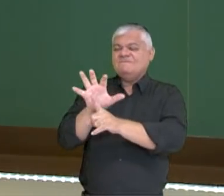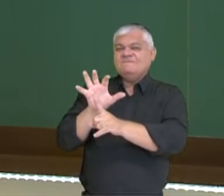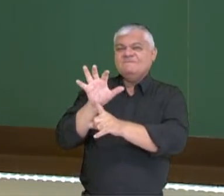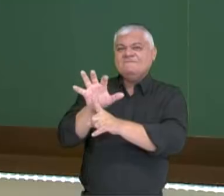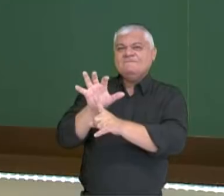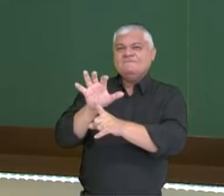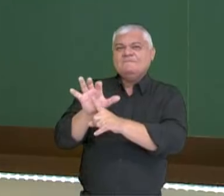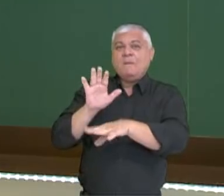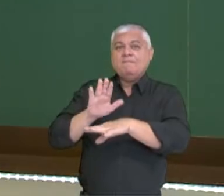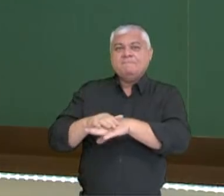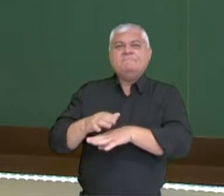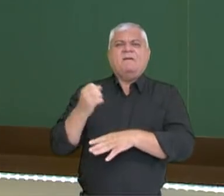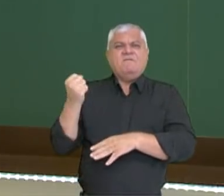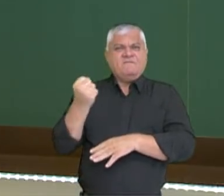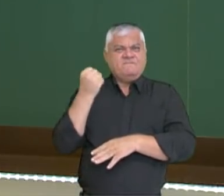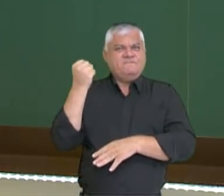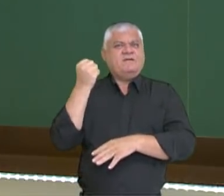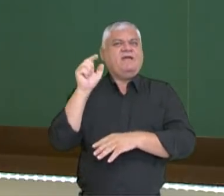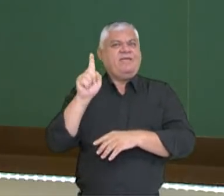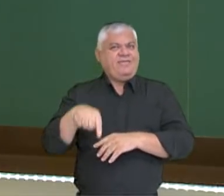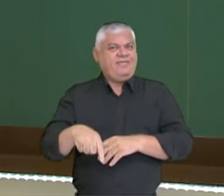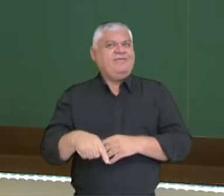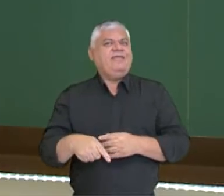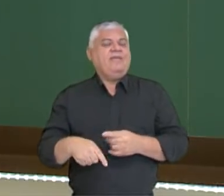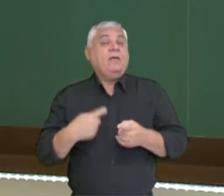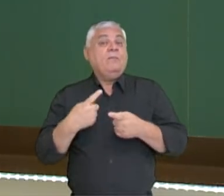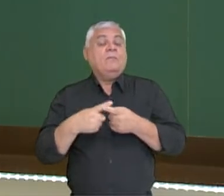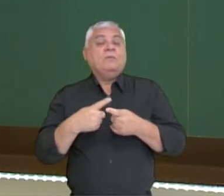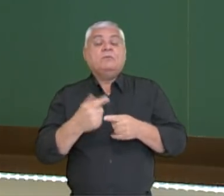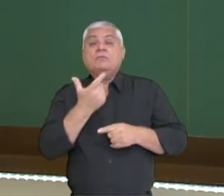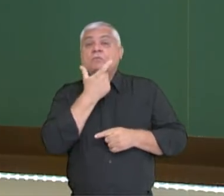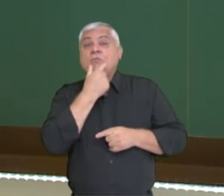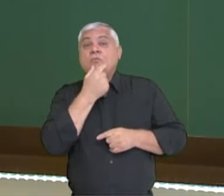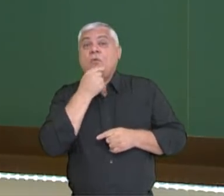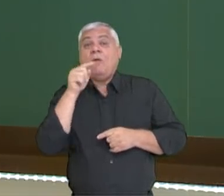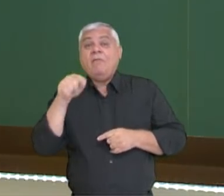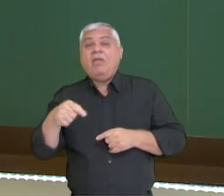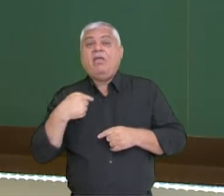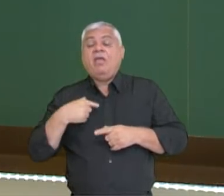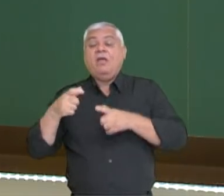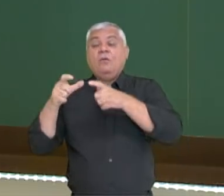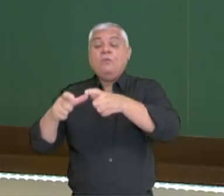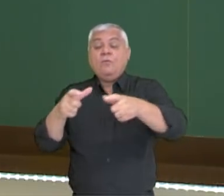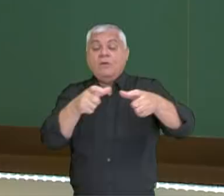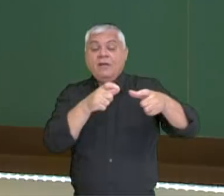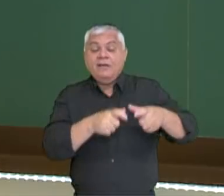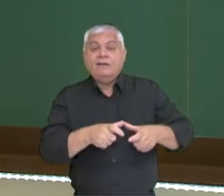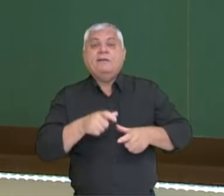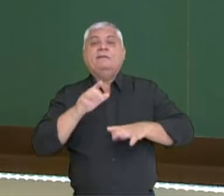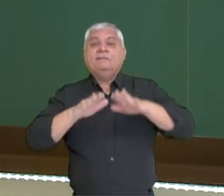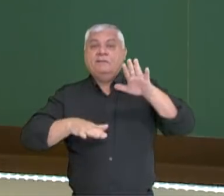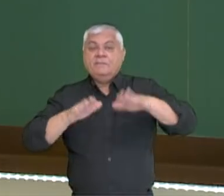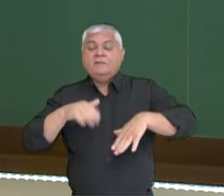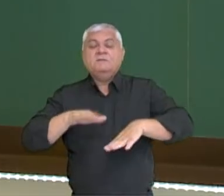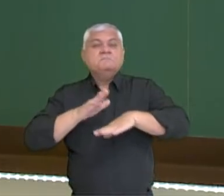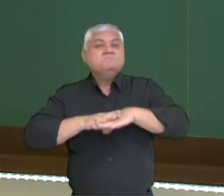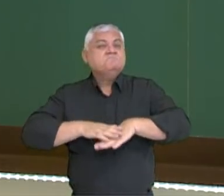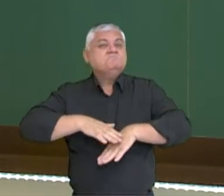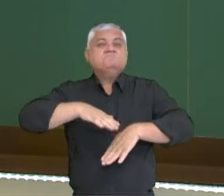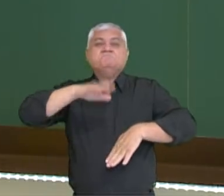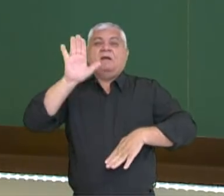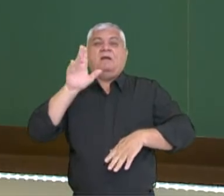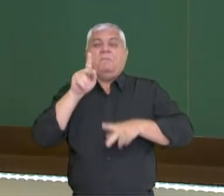agentes mais intensos nessa transformação, principalmente em determinadas áreas onde eu tenho a maior